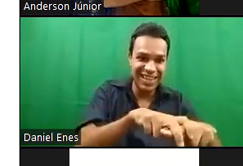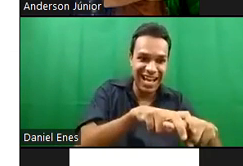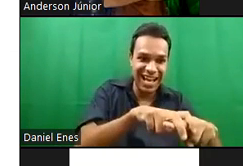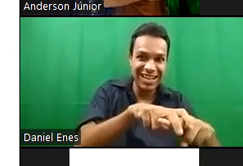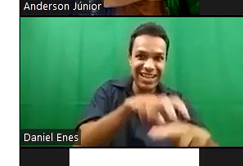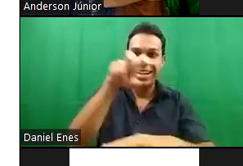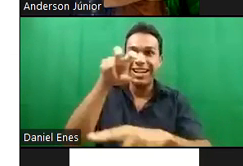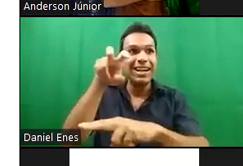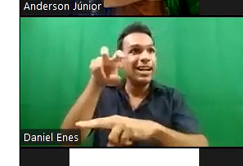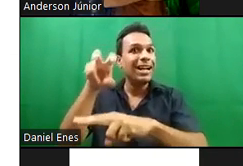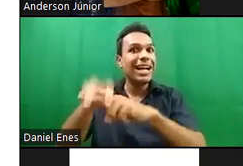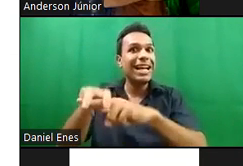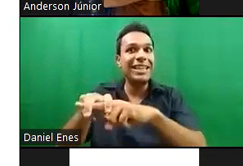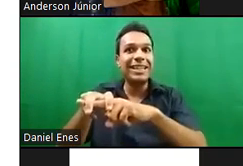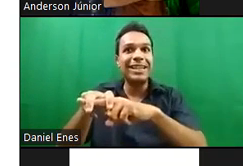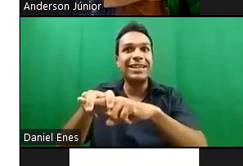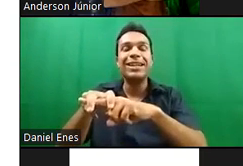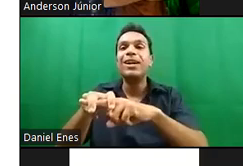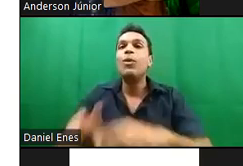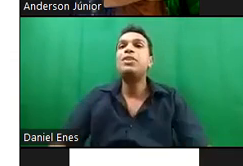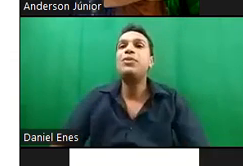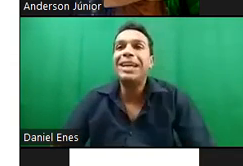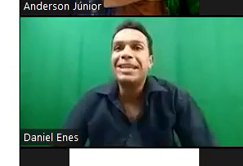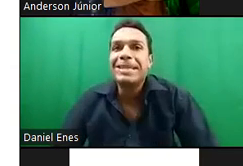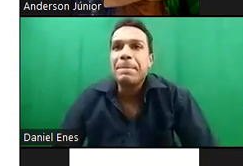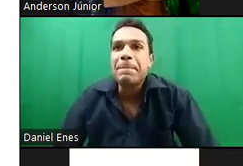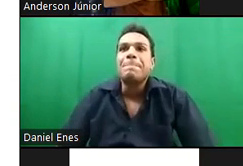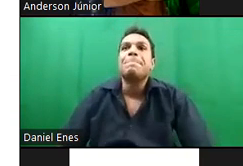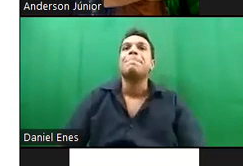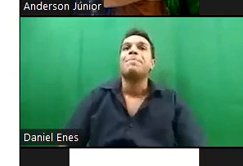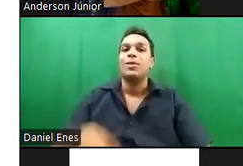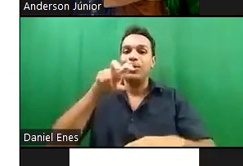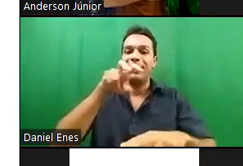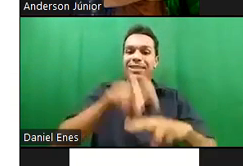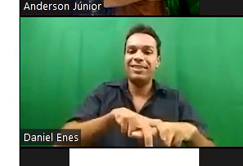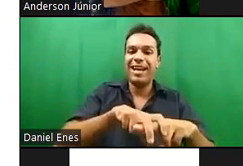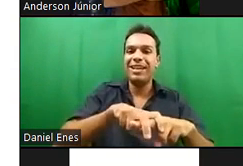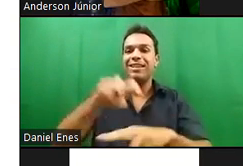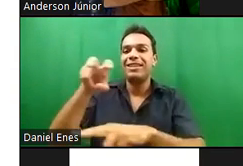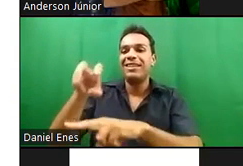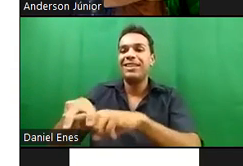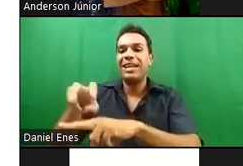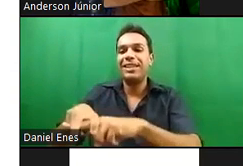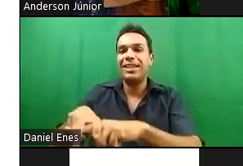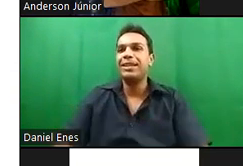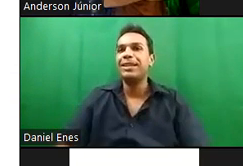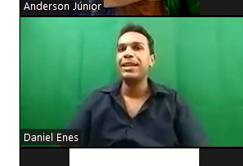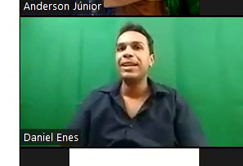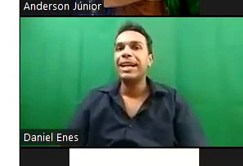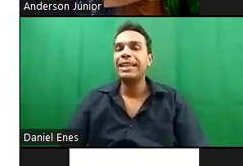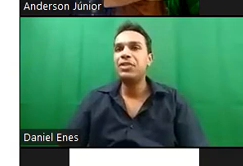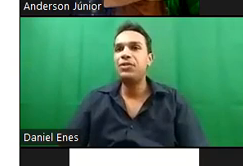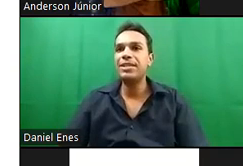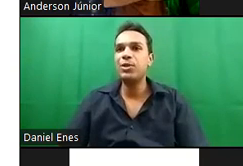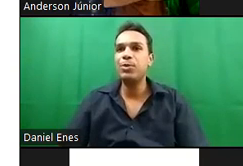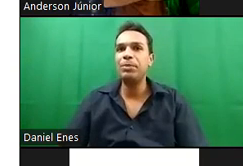Ó. Sentar, cadeira. Qual é a diferença? Ó, sentar e cadeira.